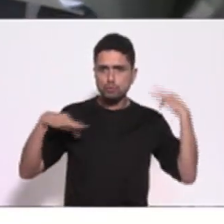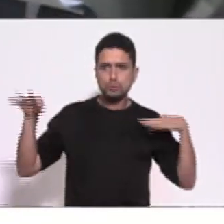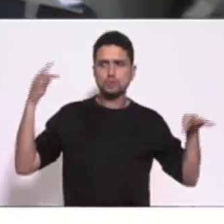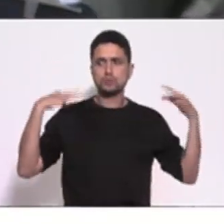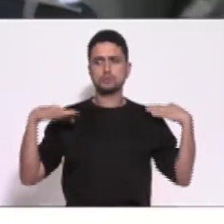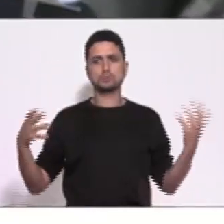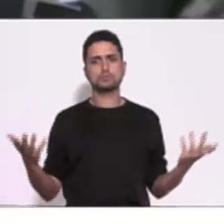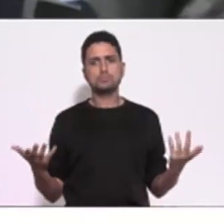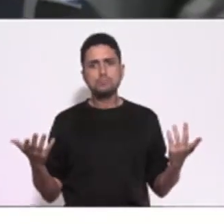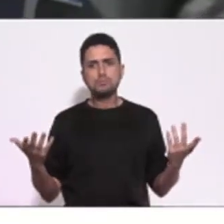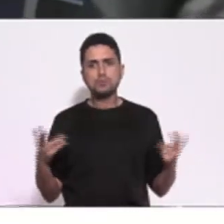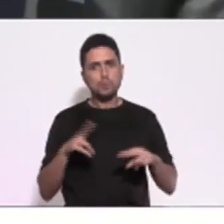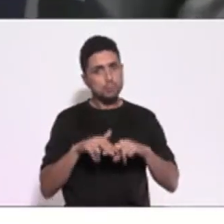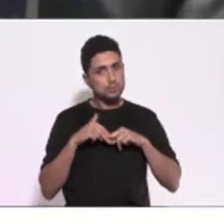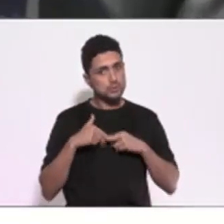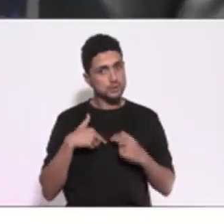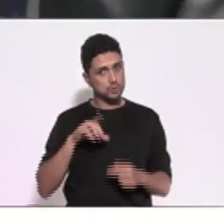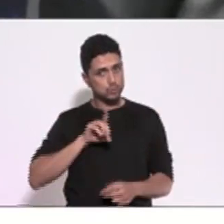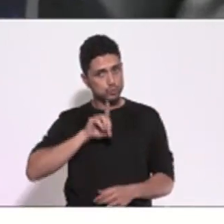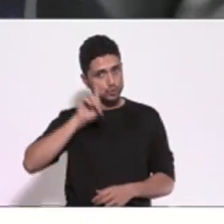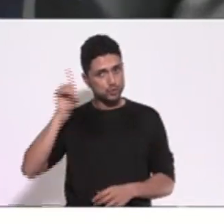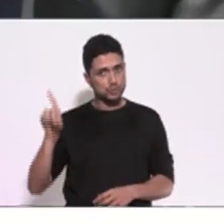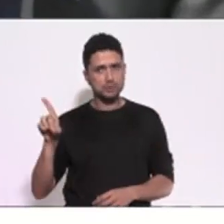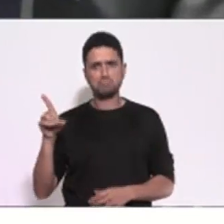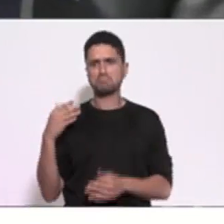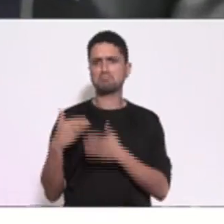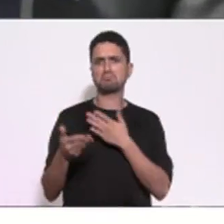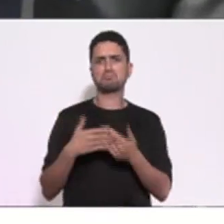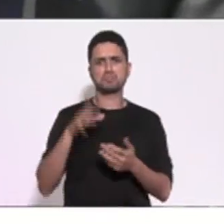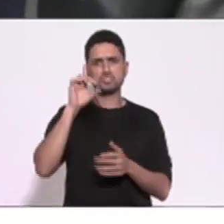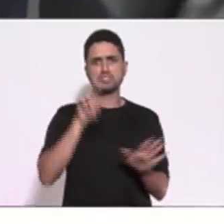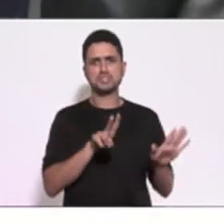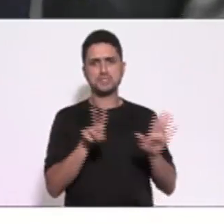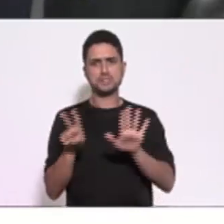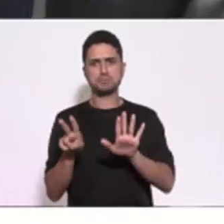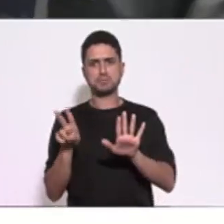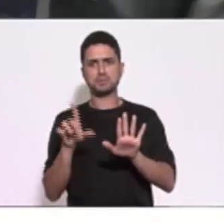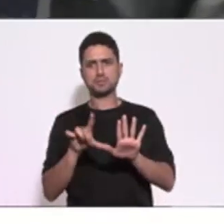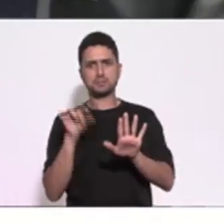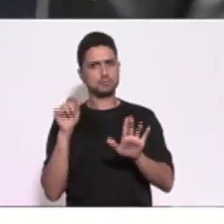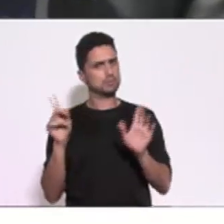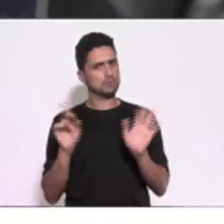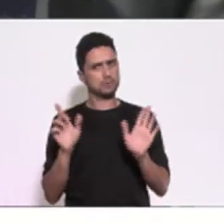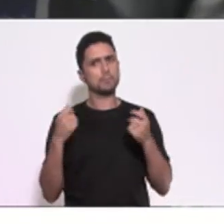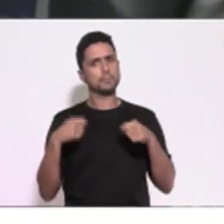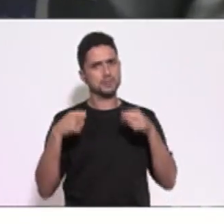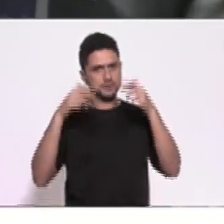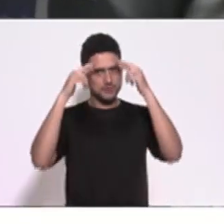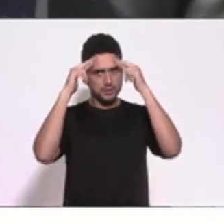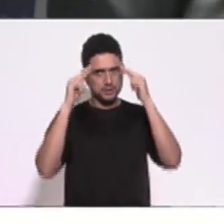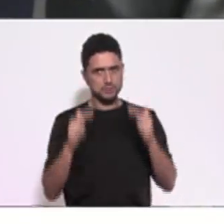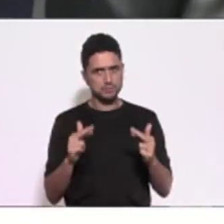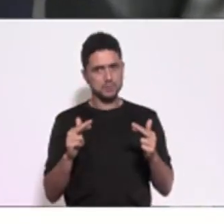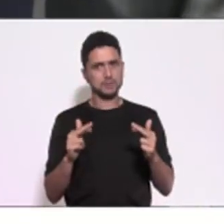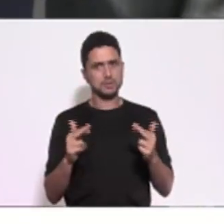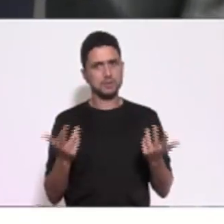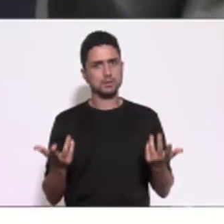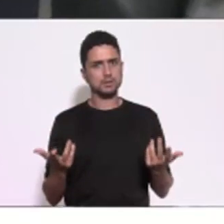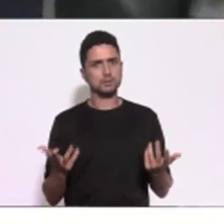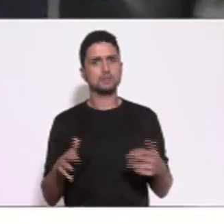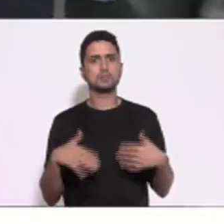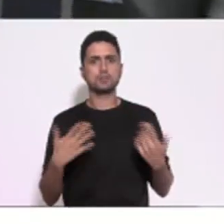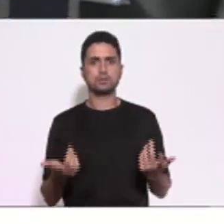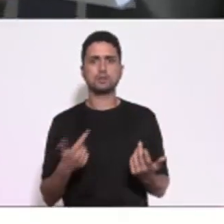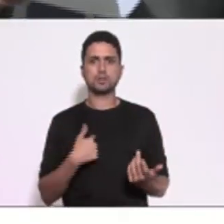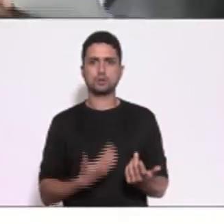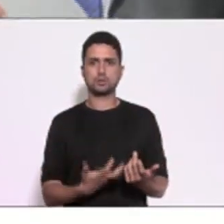e, portanto, é uma data que, independentemente do dia da semana, precisa ser respeitada. E, portanto, eu, na